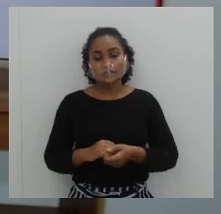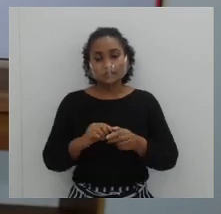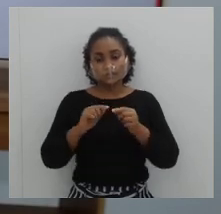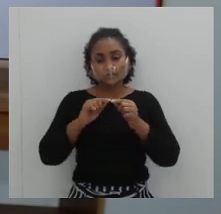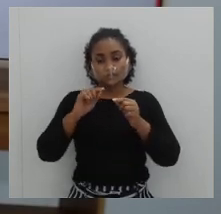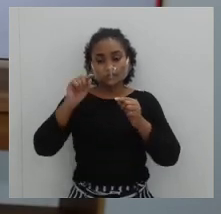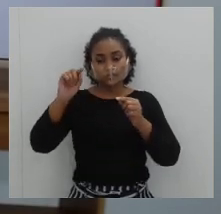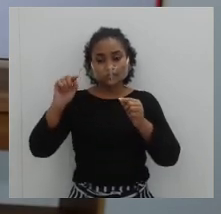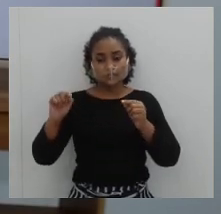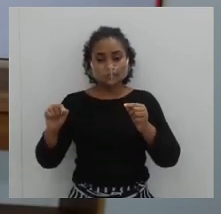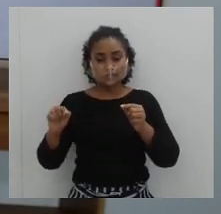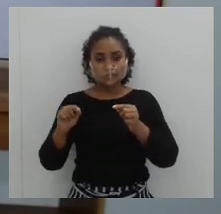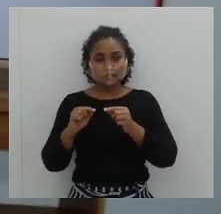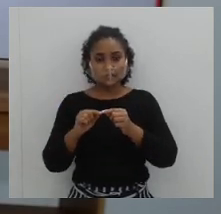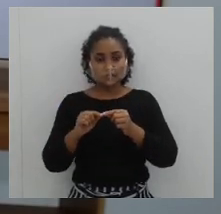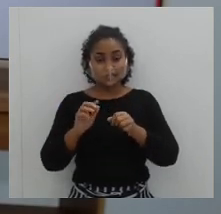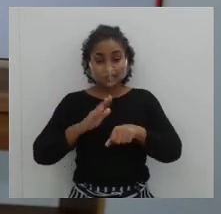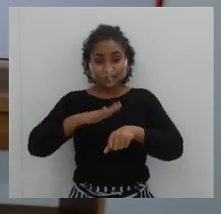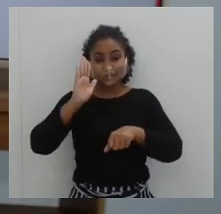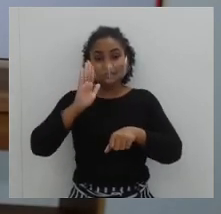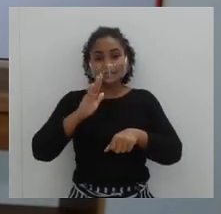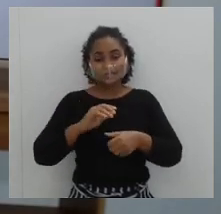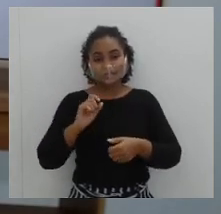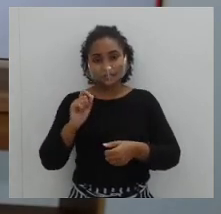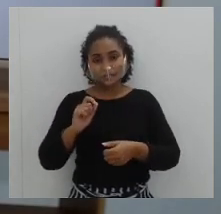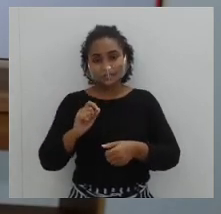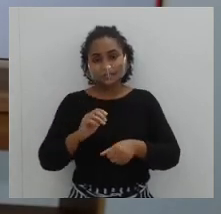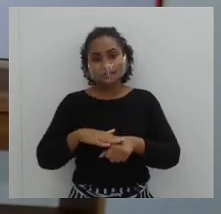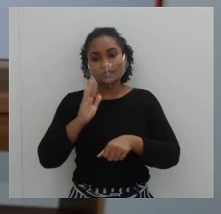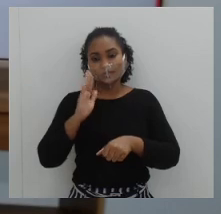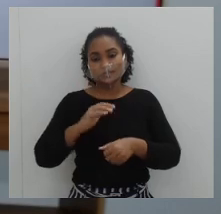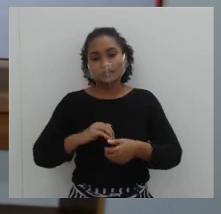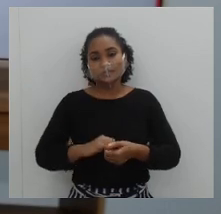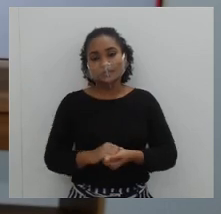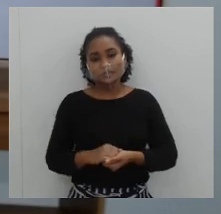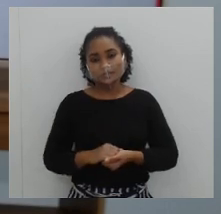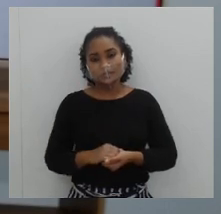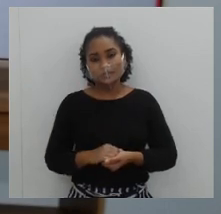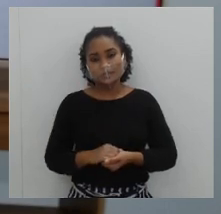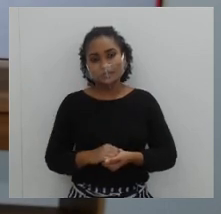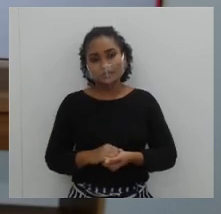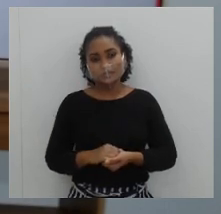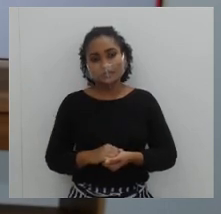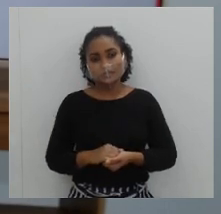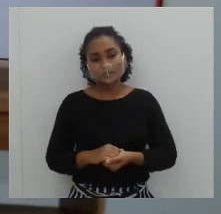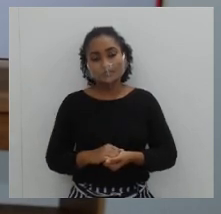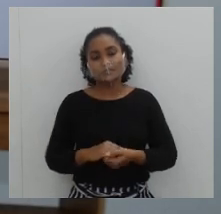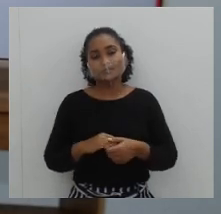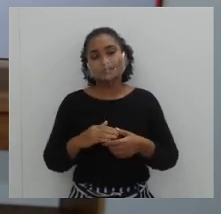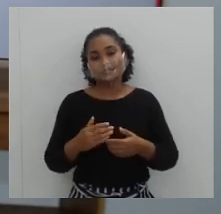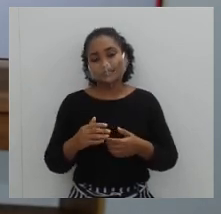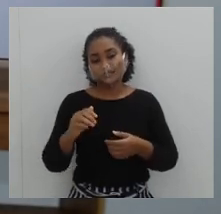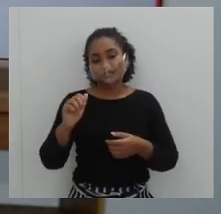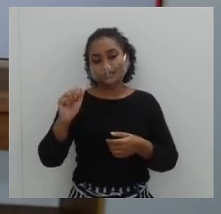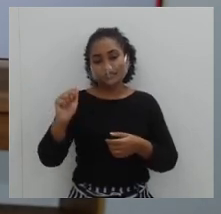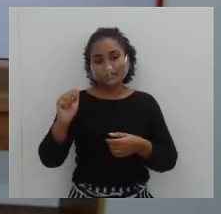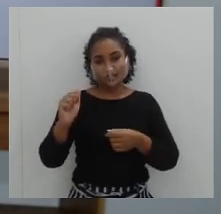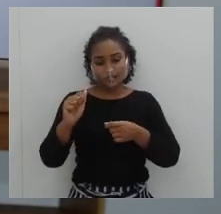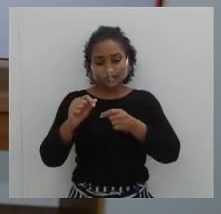de arestas excede. Se excede, é porque é maior. Então, o número de arestas